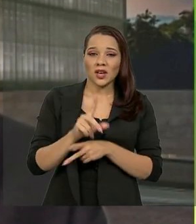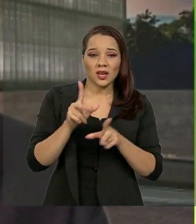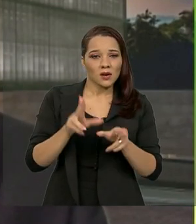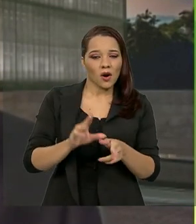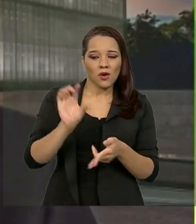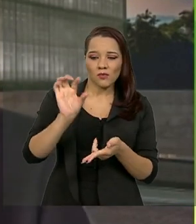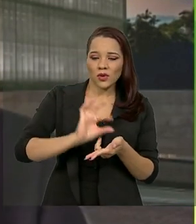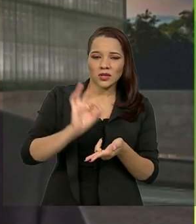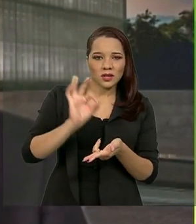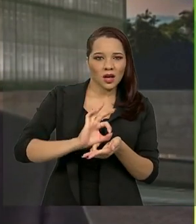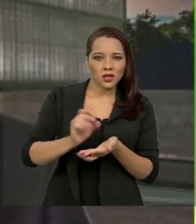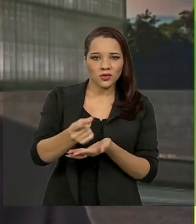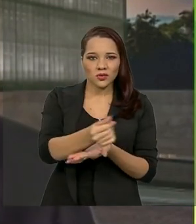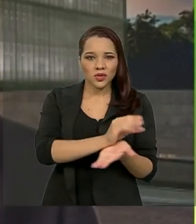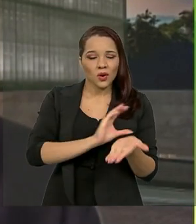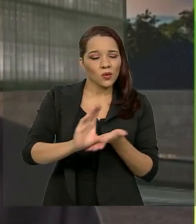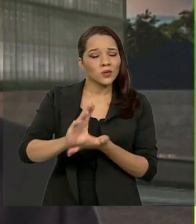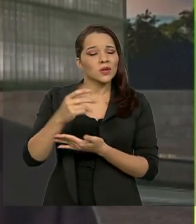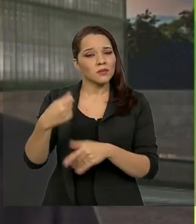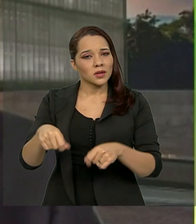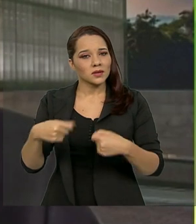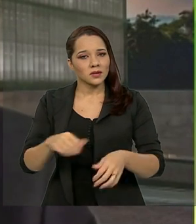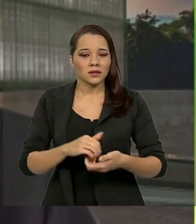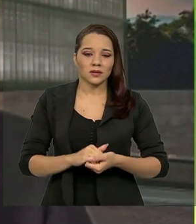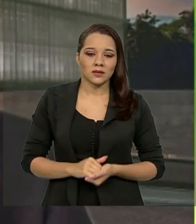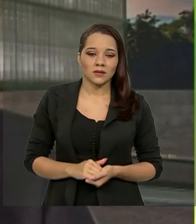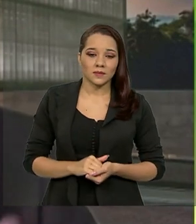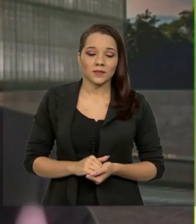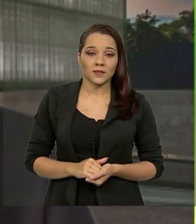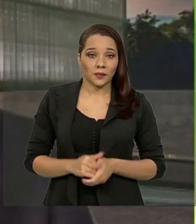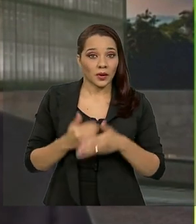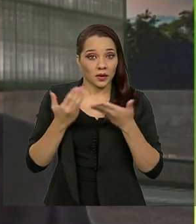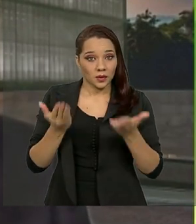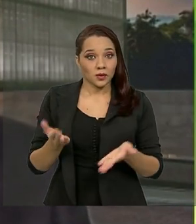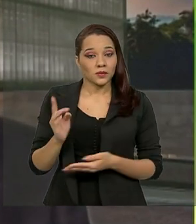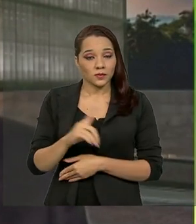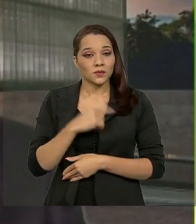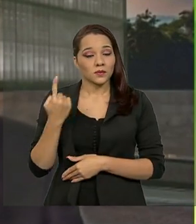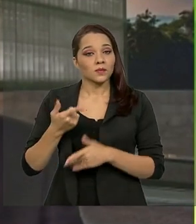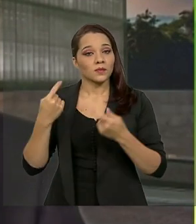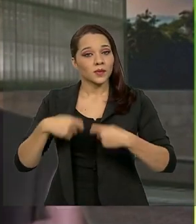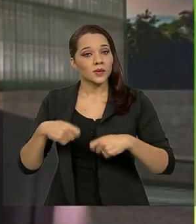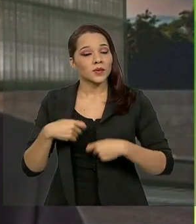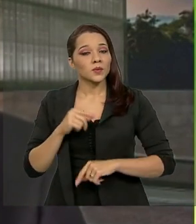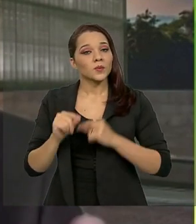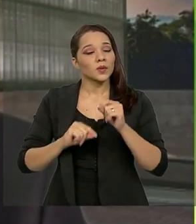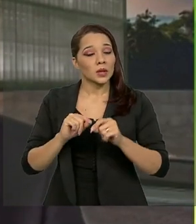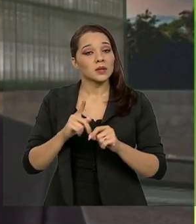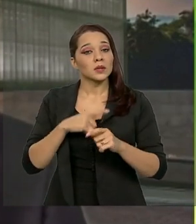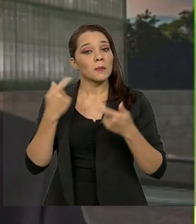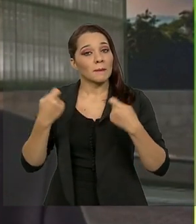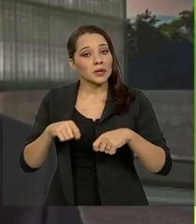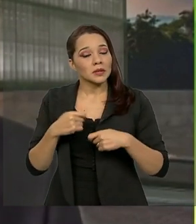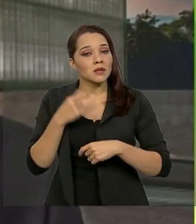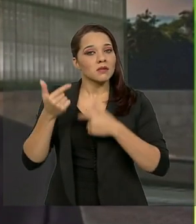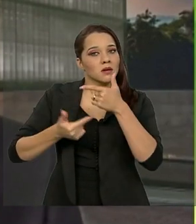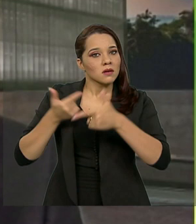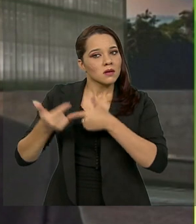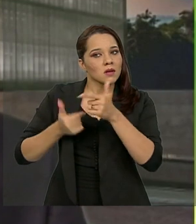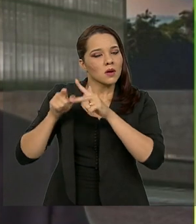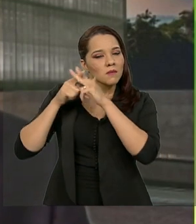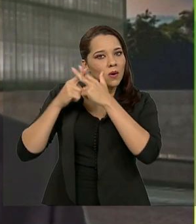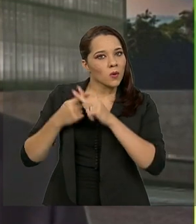proporção os recursos necessários. Isto nós precisamos e devemos trabalhar para